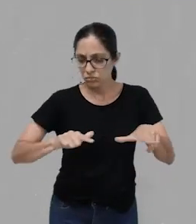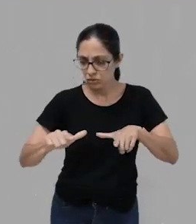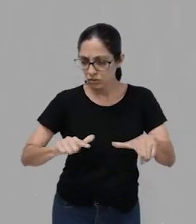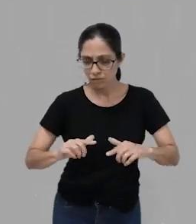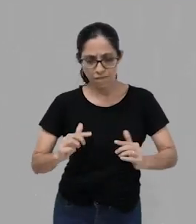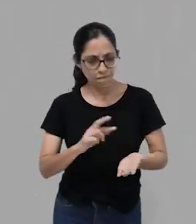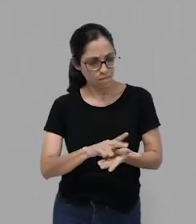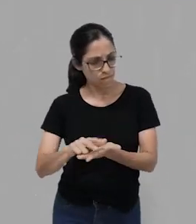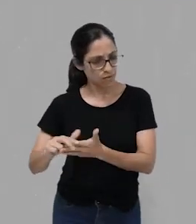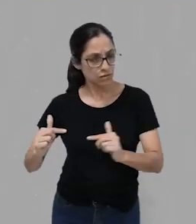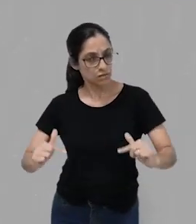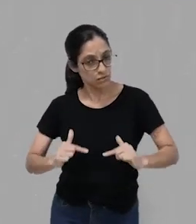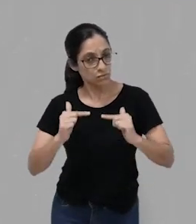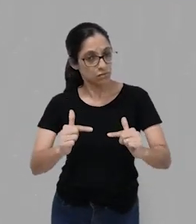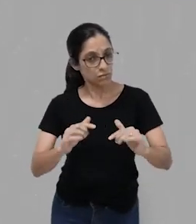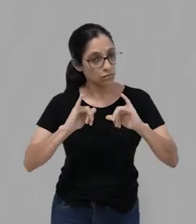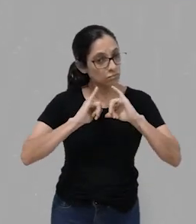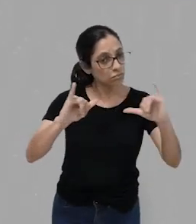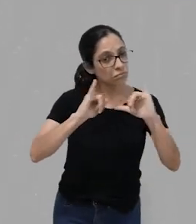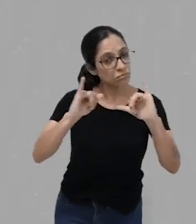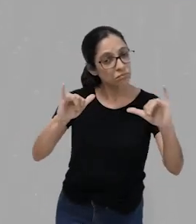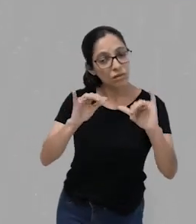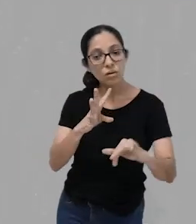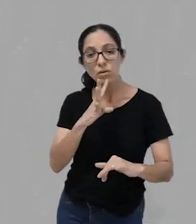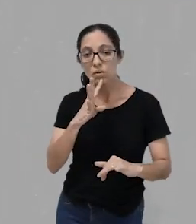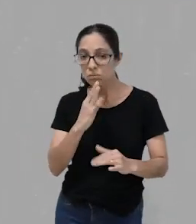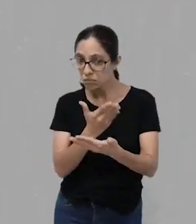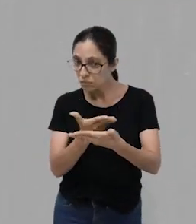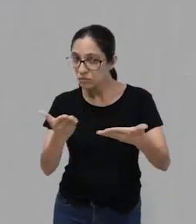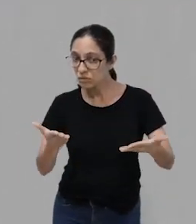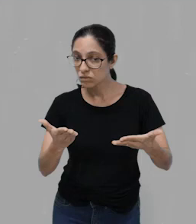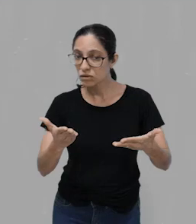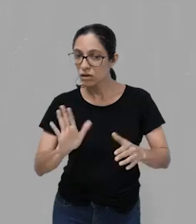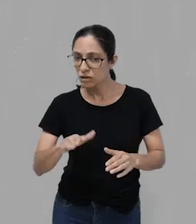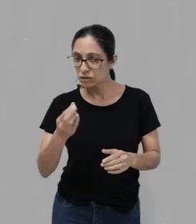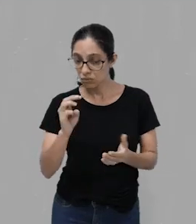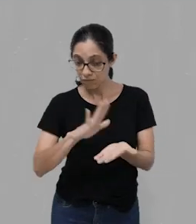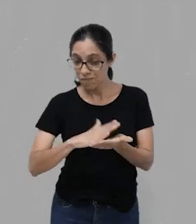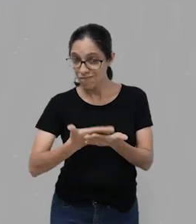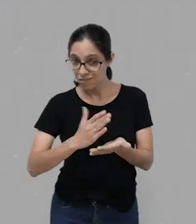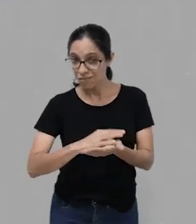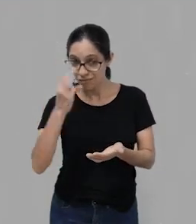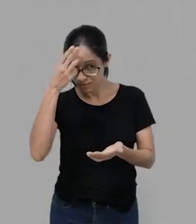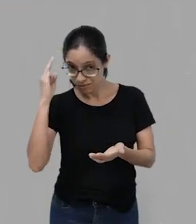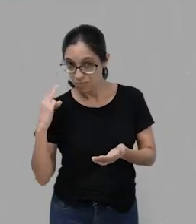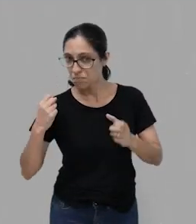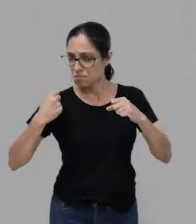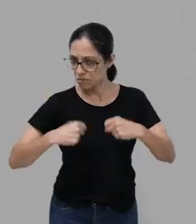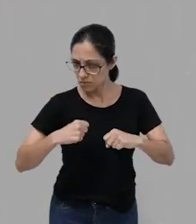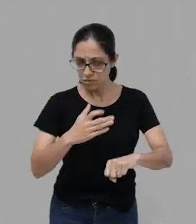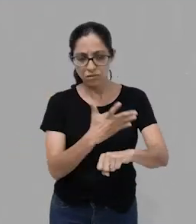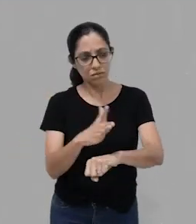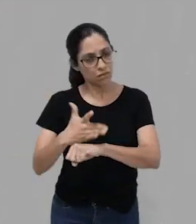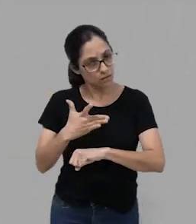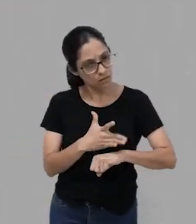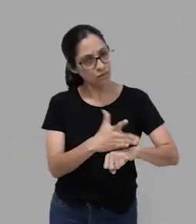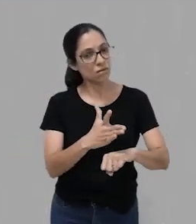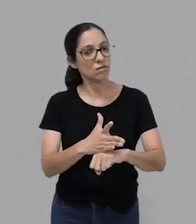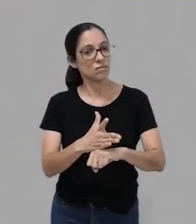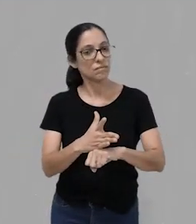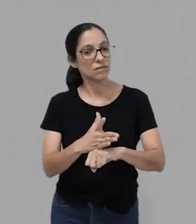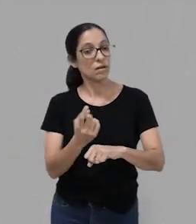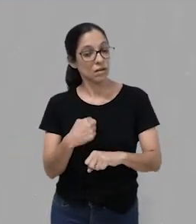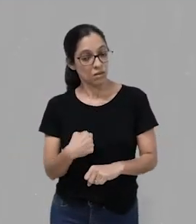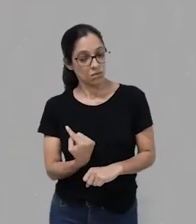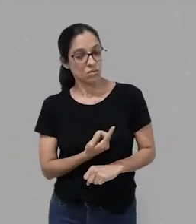tentando levar conhecimento para vocês. Então ela precisa treinar essas valências. A gente precisa treinar para quê? Para que